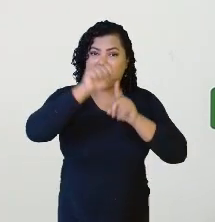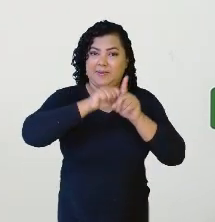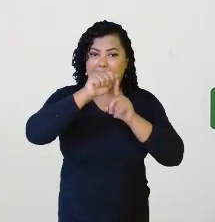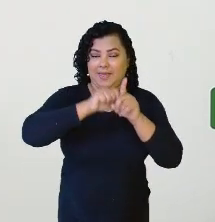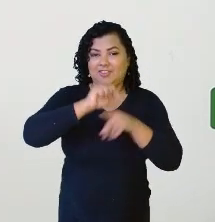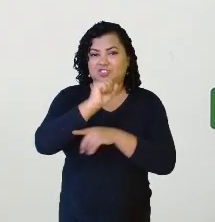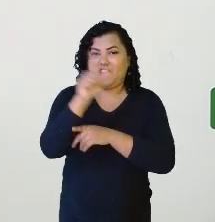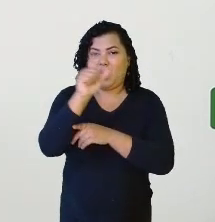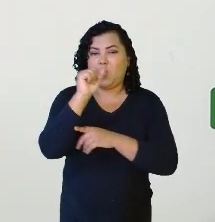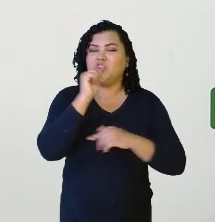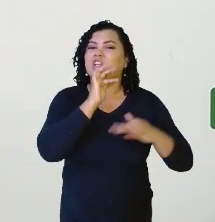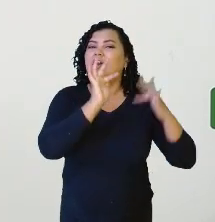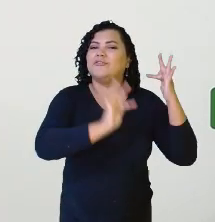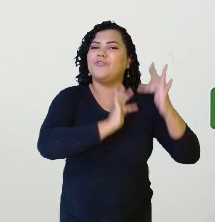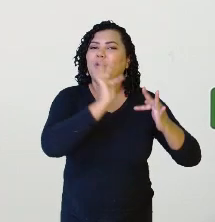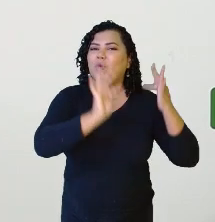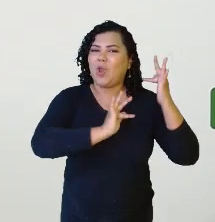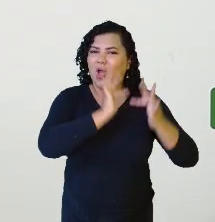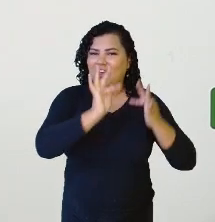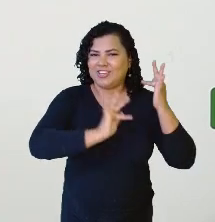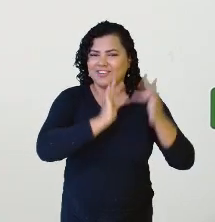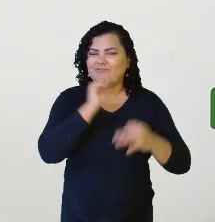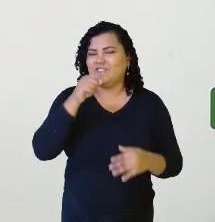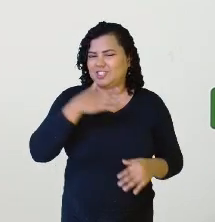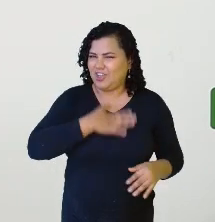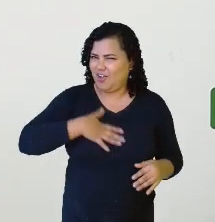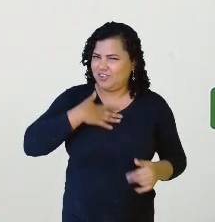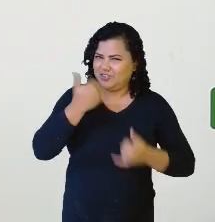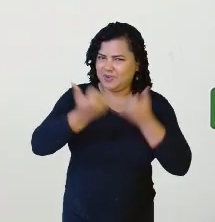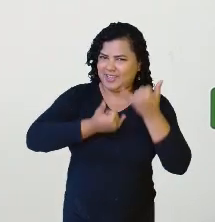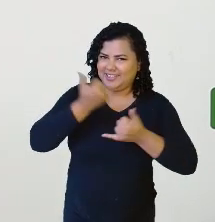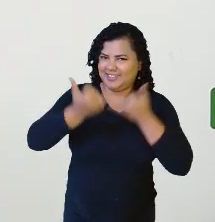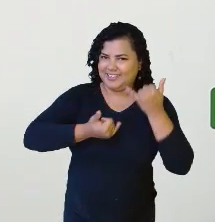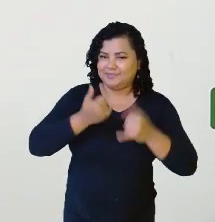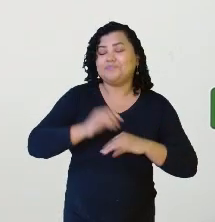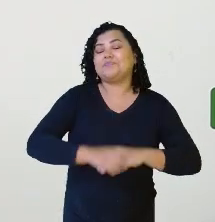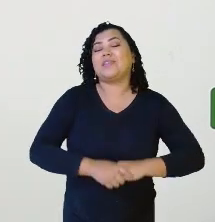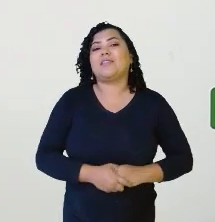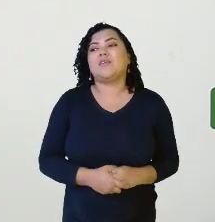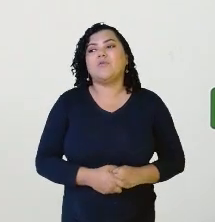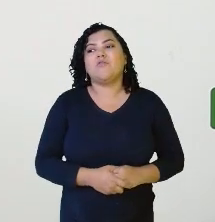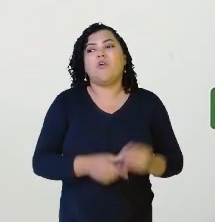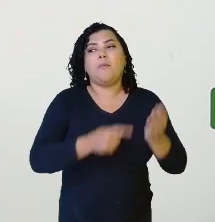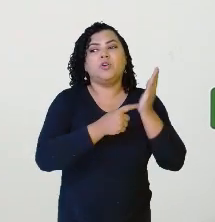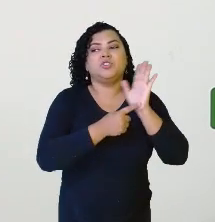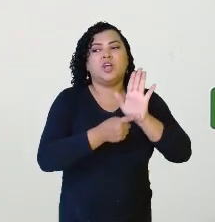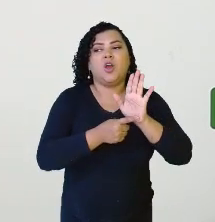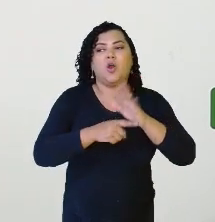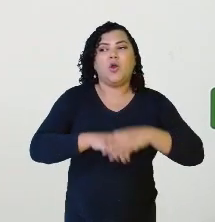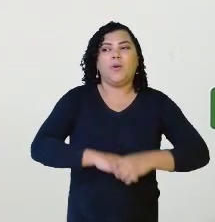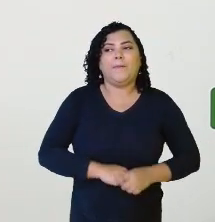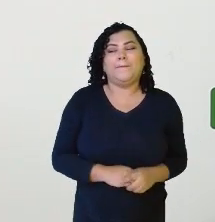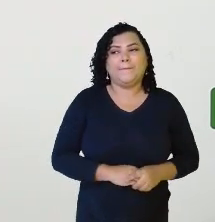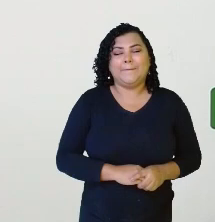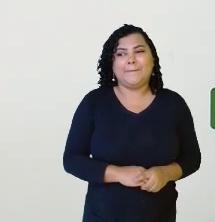aí eu pergunto, quem gosta? Quem gosta do que é o que é? Pois é, tem um negócio aqui para lançar para vocês, ó. Vê só.